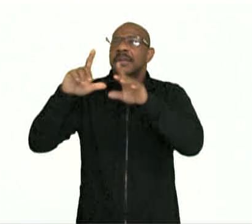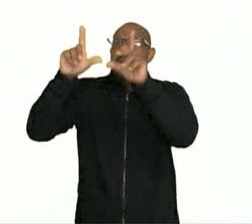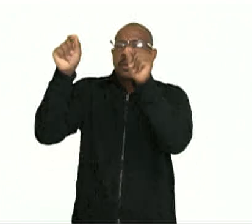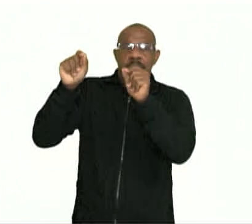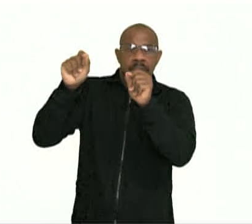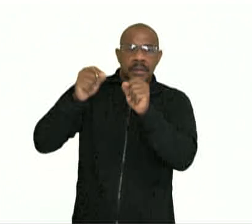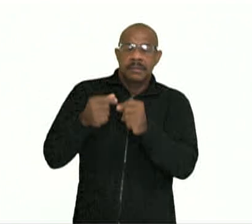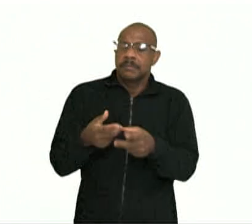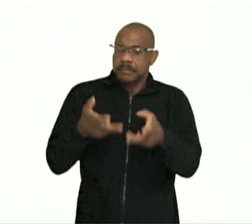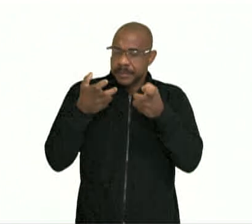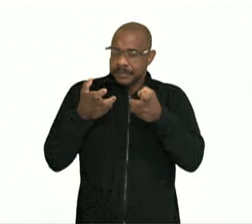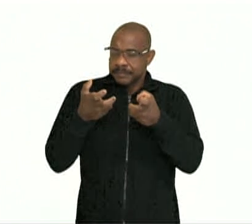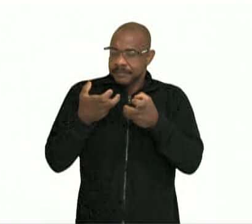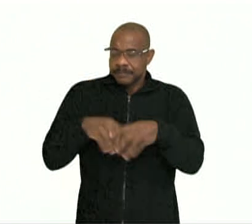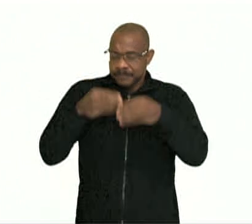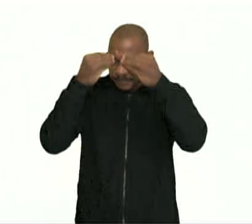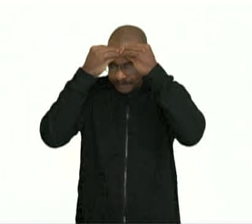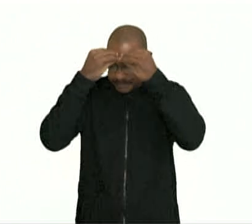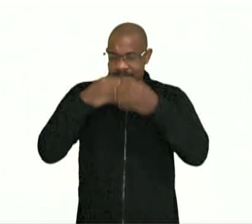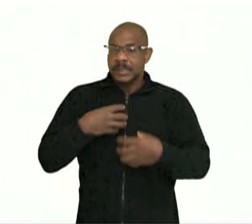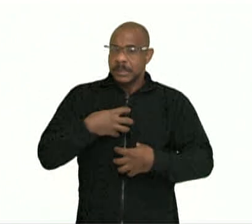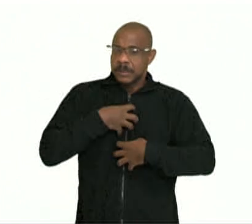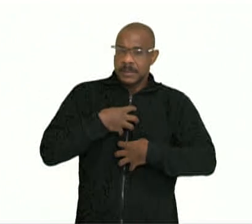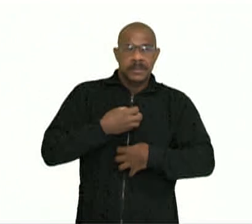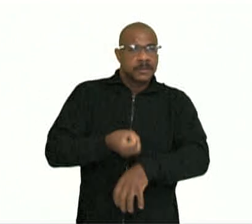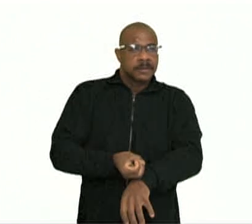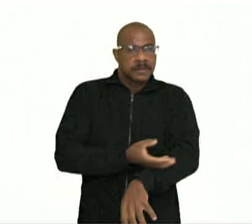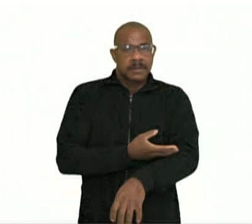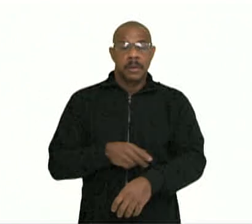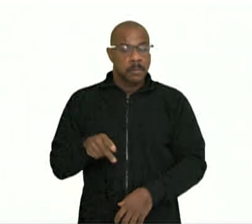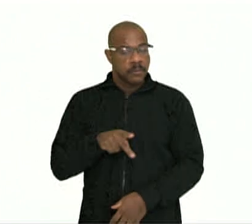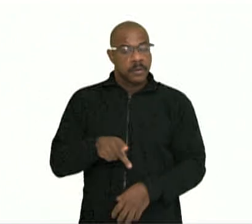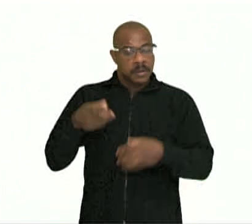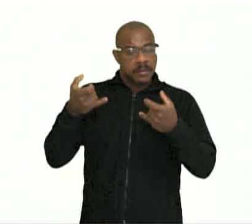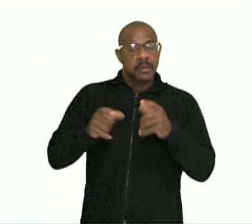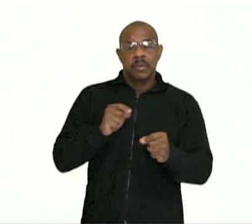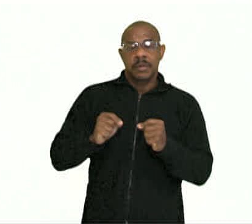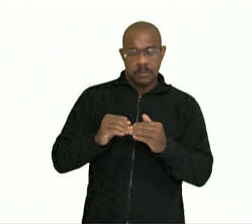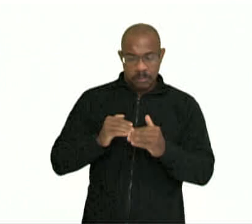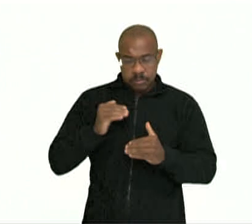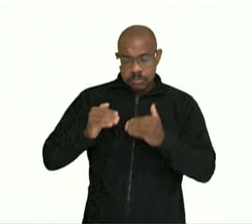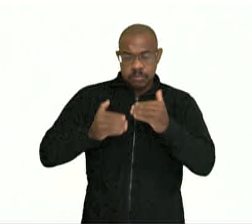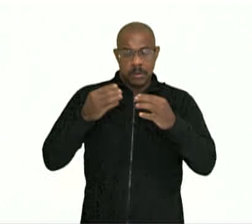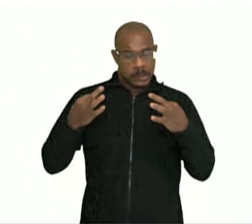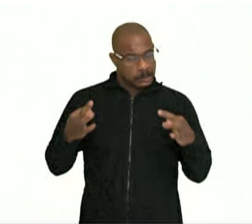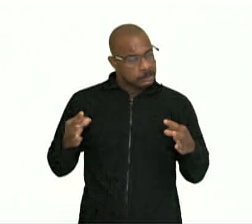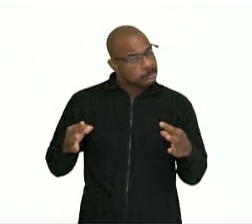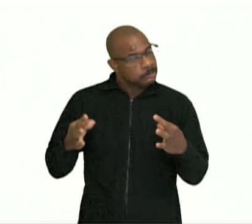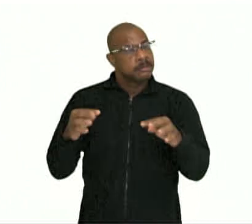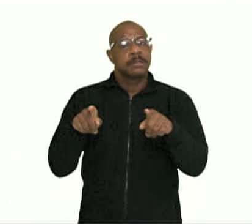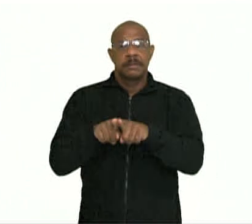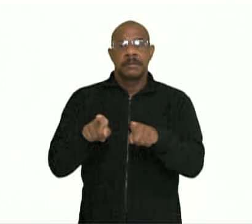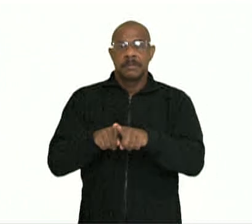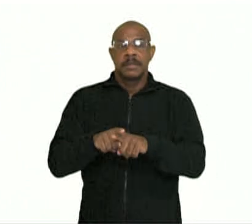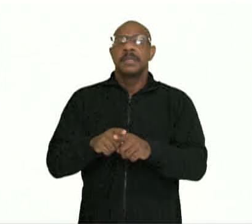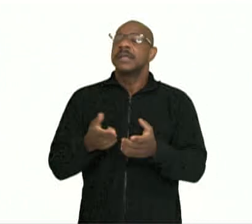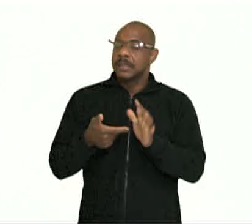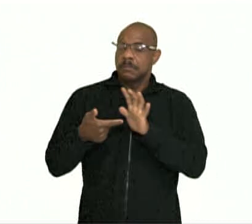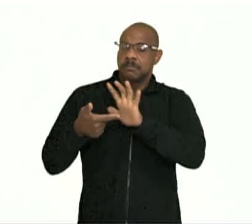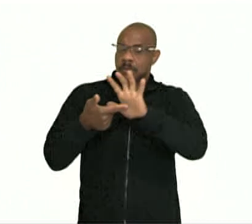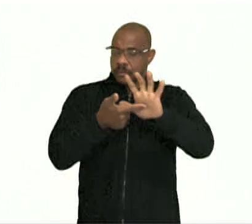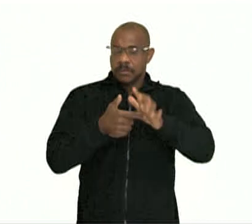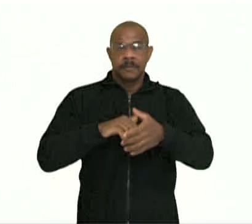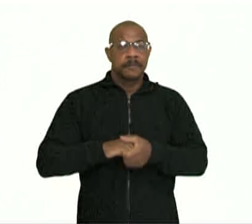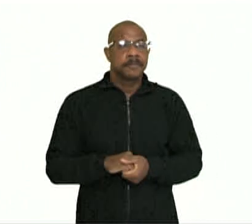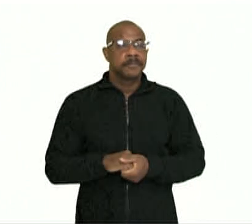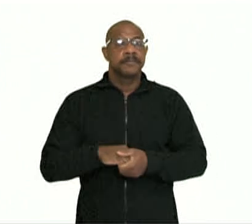cabeça da gente. Além dos sentimentos, o professor relembrou o avanço tecnológico que o evento representou.